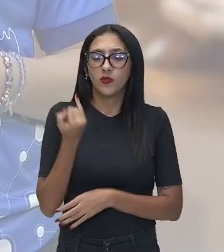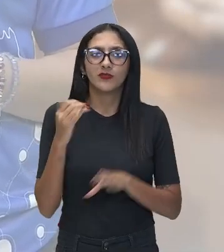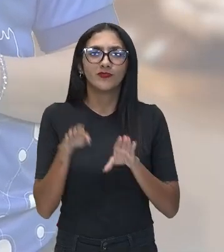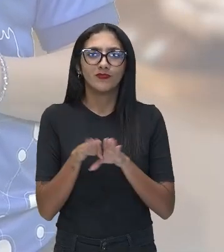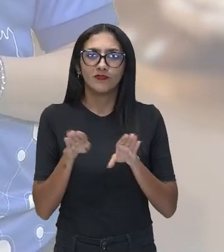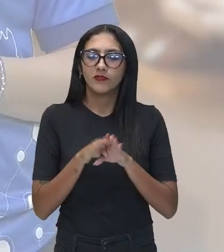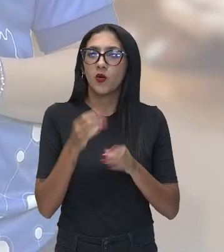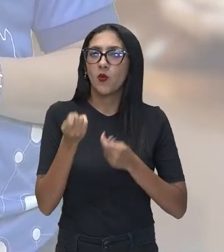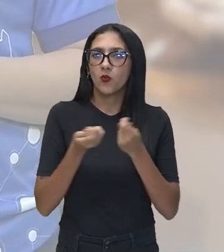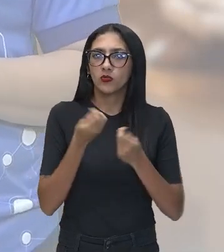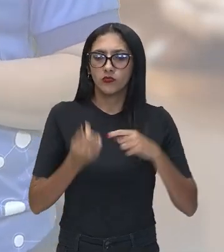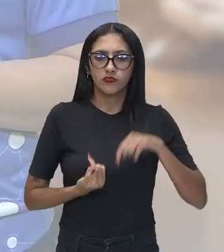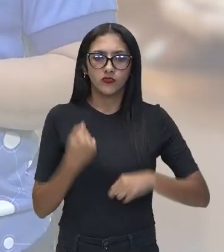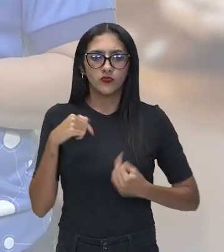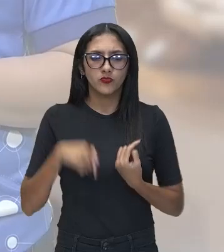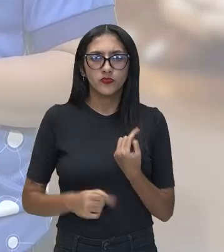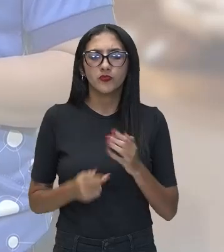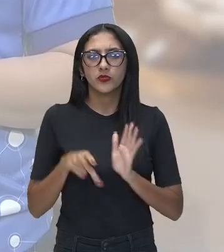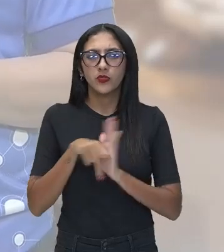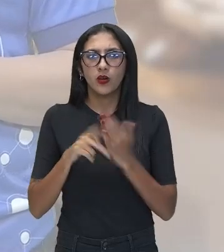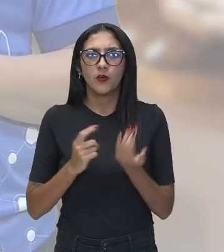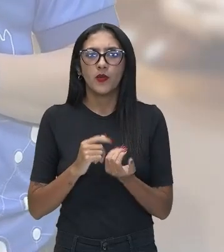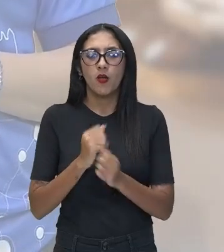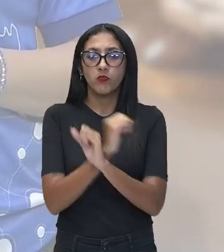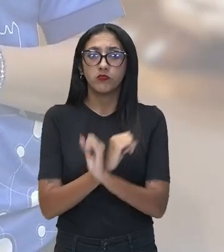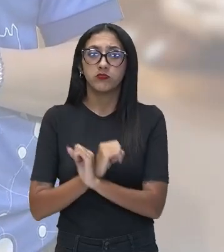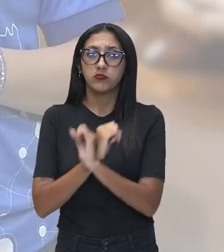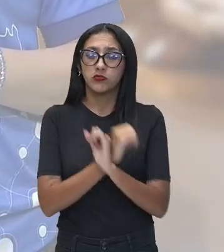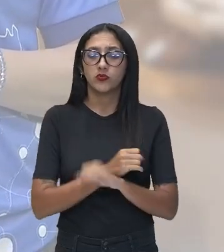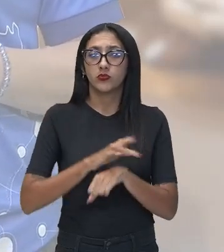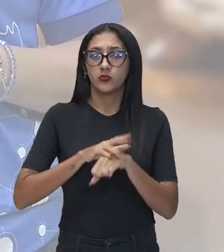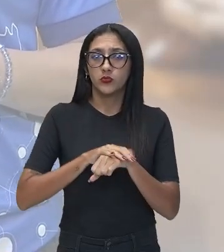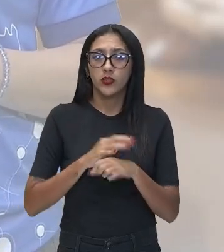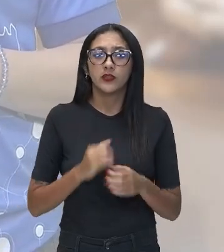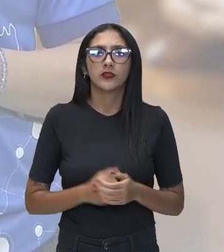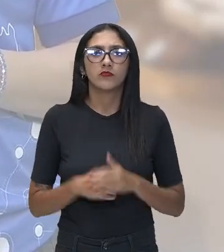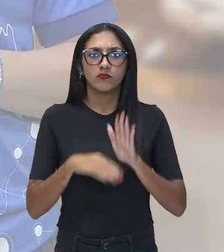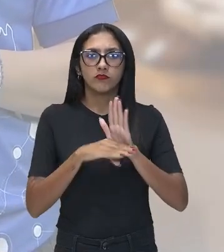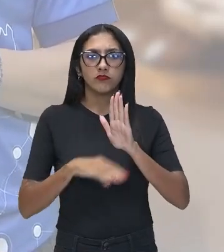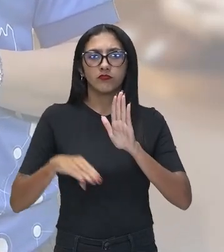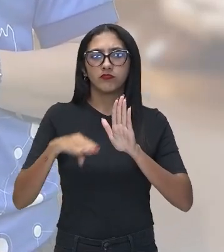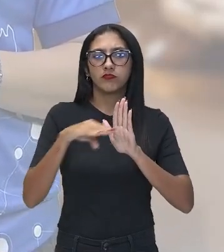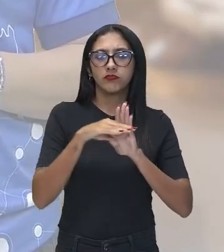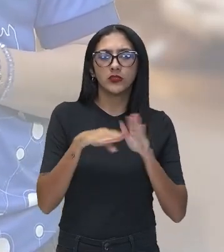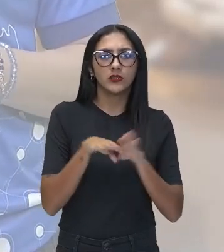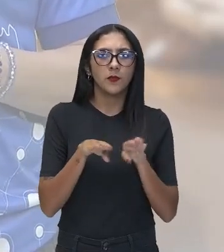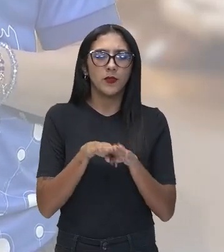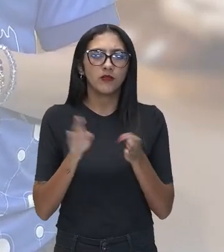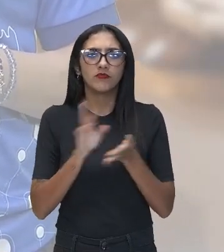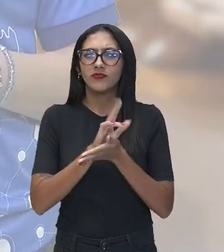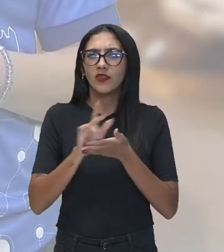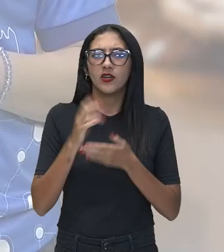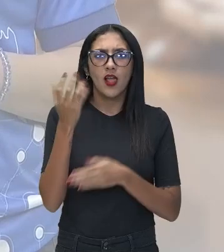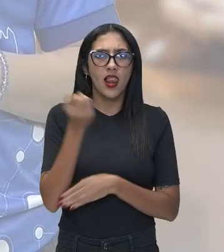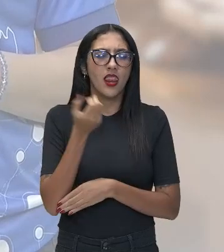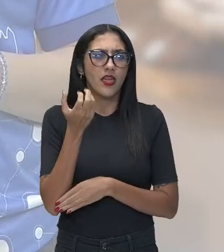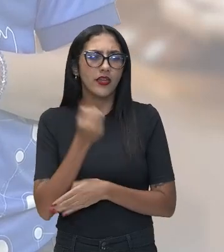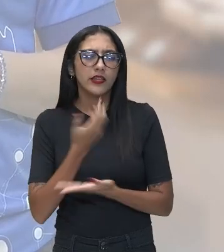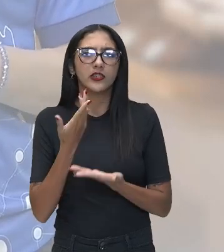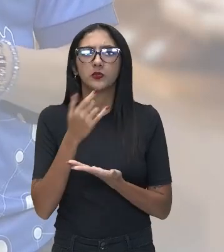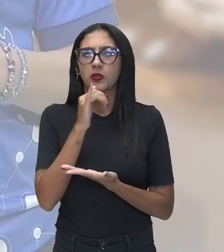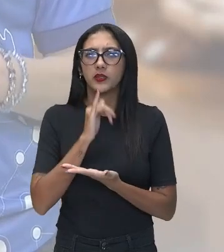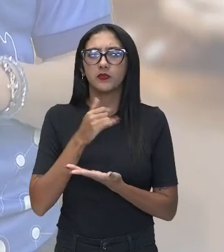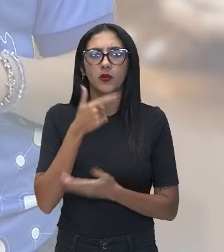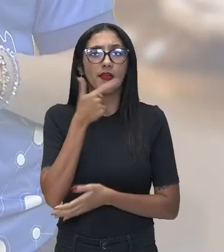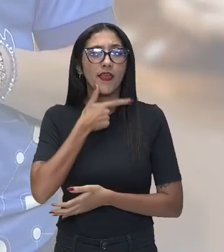o nosso sistema imunológico. Em seguida, vem aqui os derivados do leite, né, os laticínios, né,